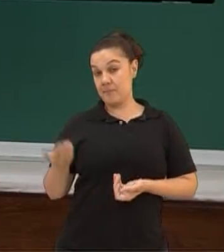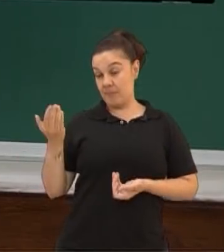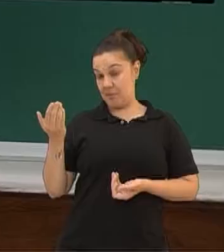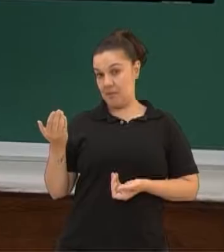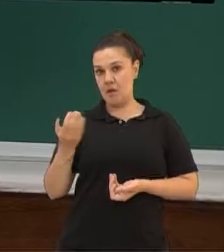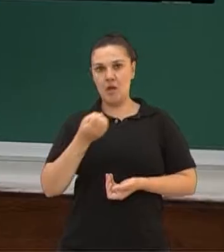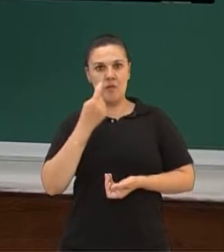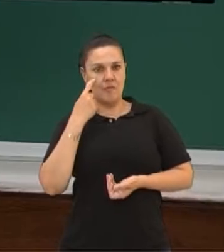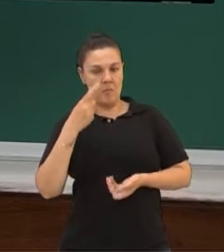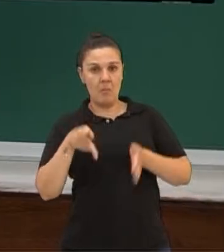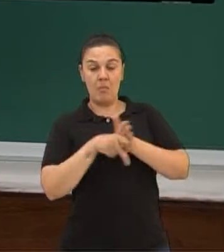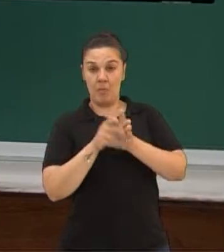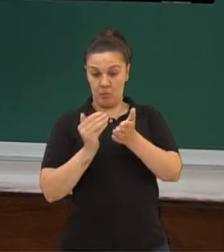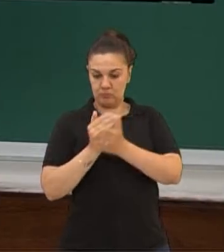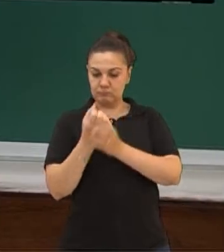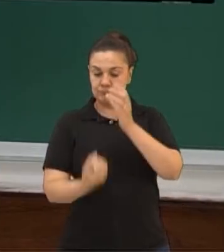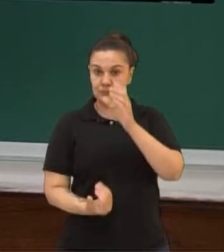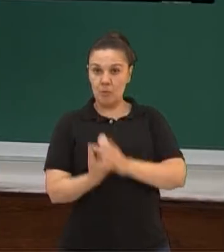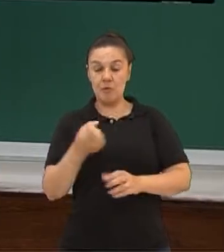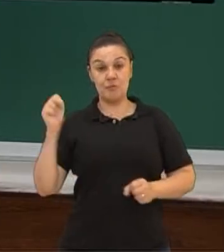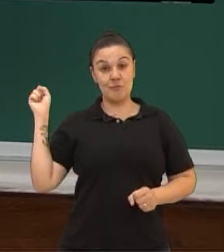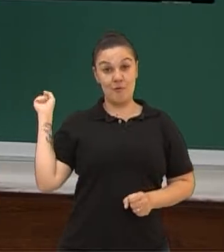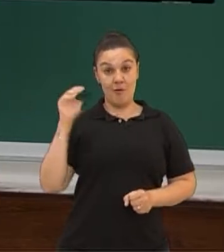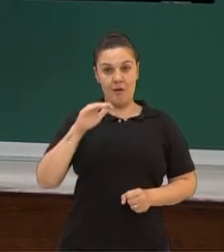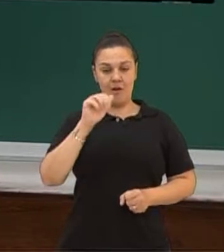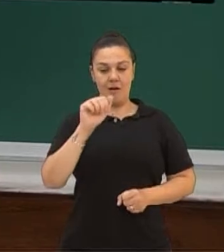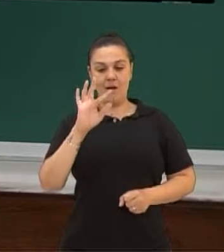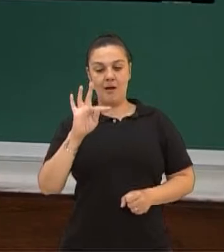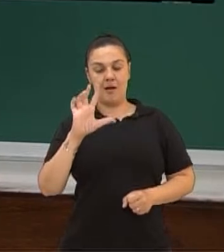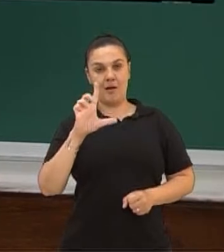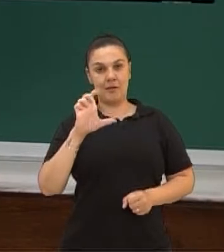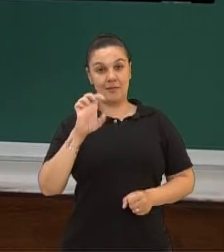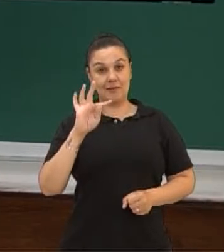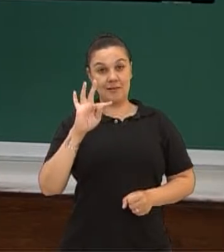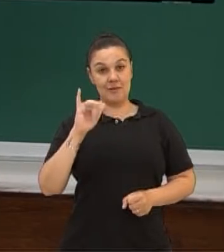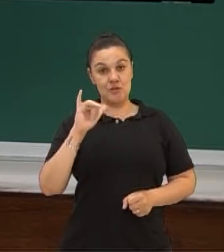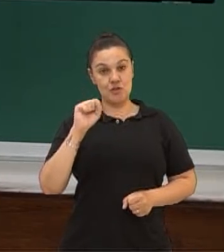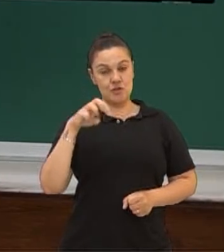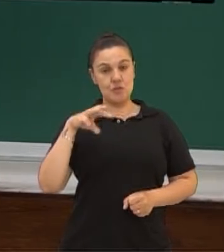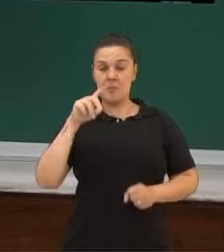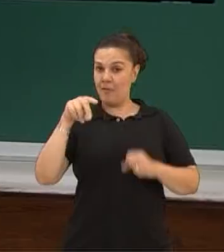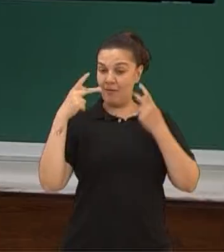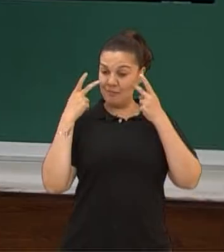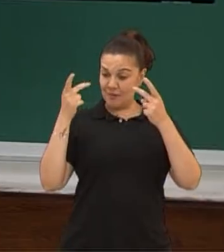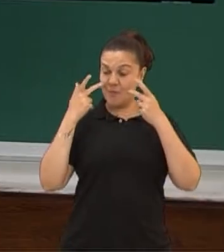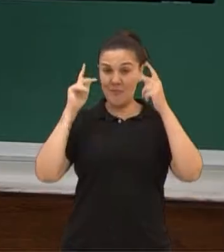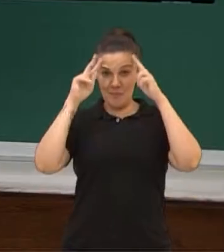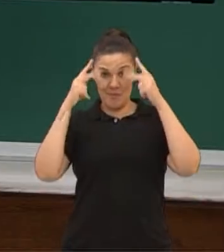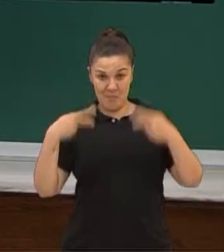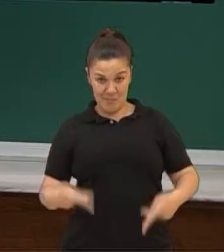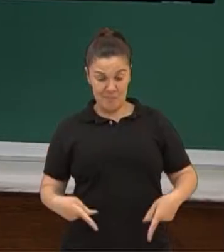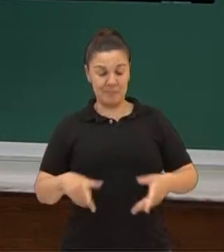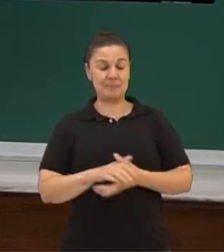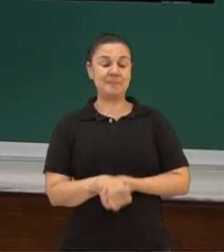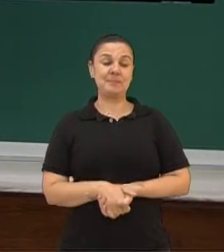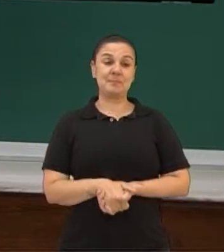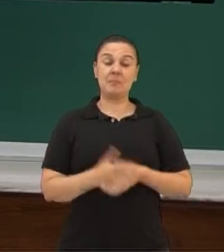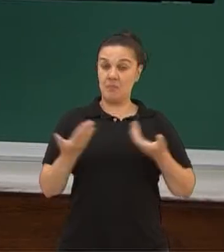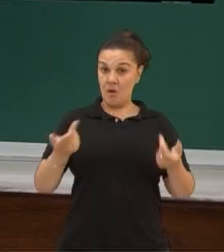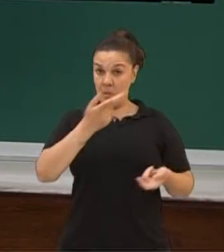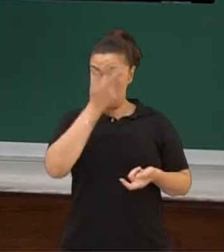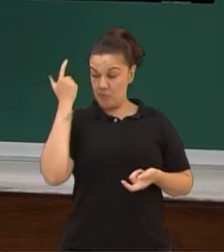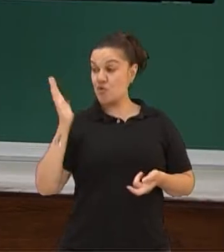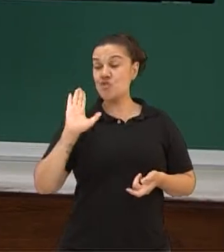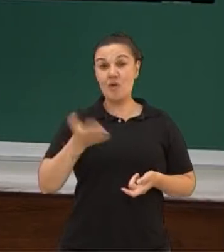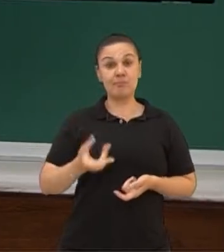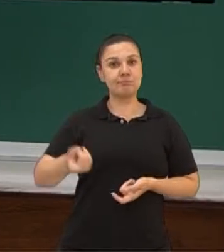inclusive a origem do atletismo, né? Que se dá aí como movimentos naturais do ser humano. Então o ser humano, naquela época,